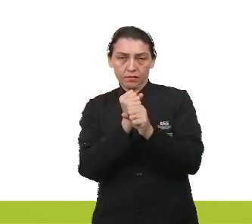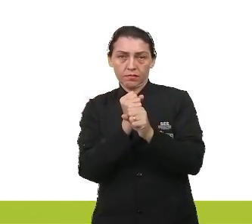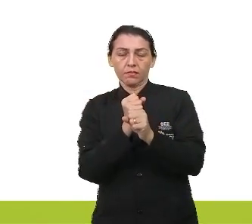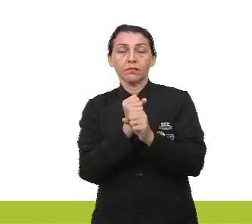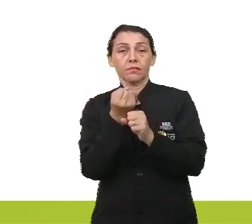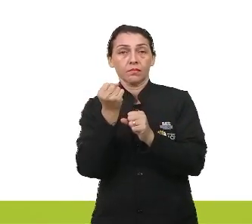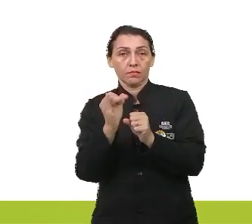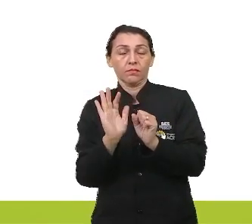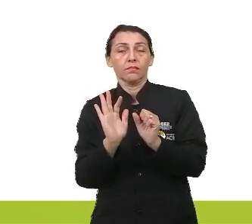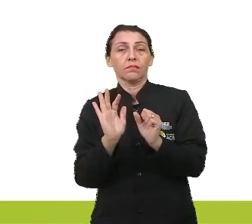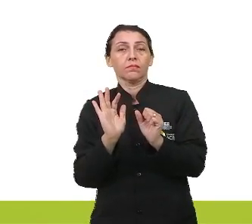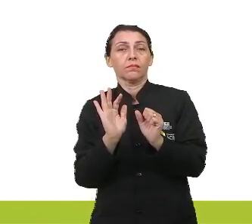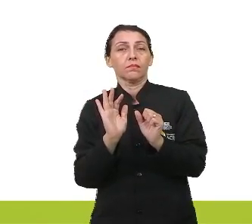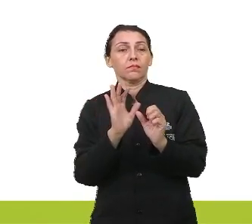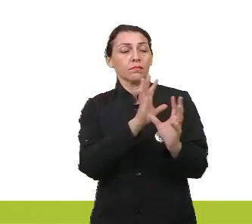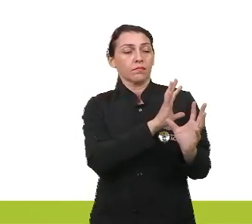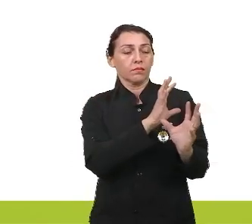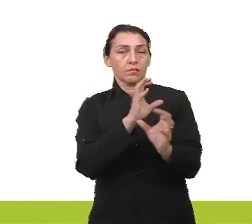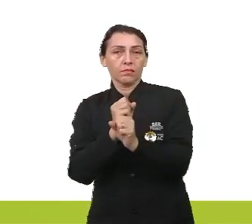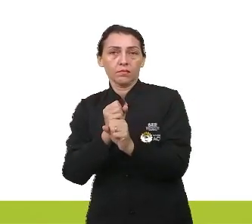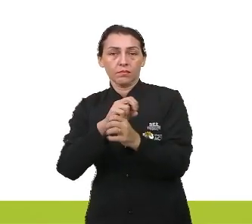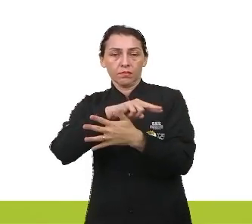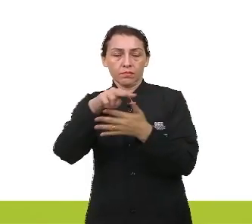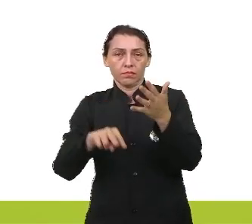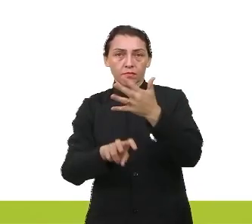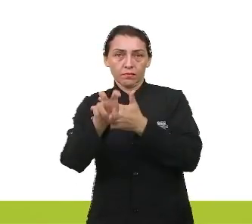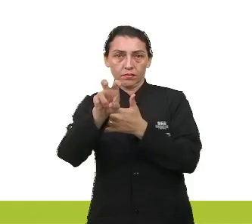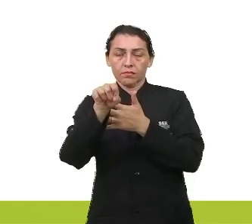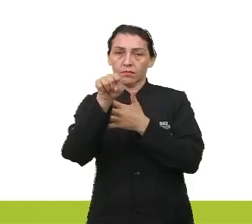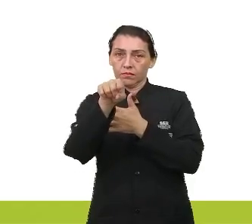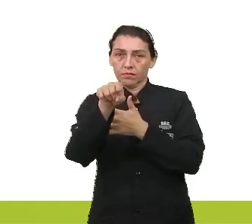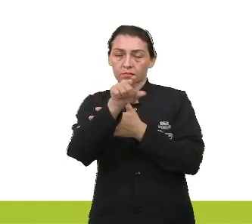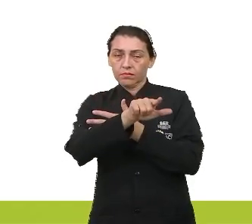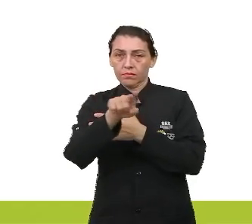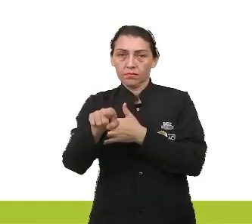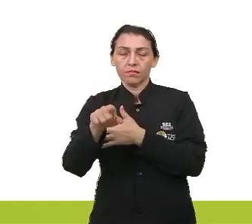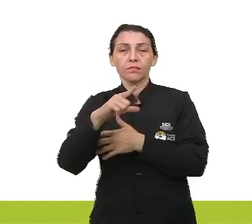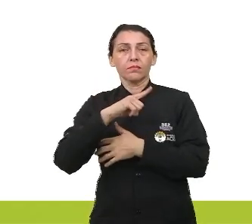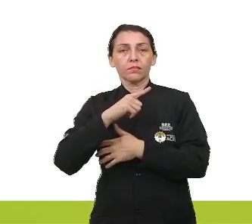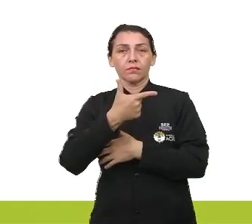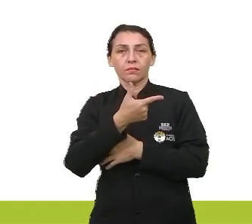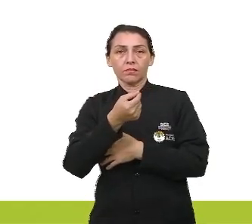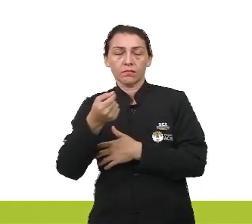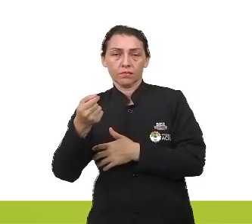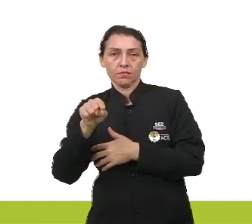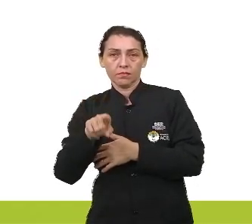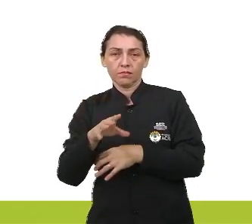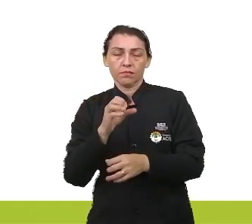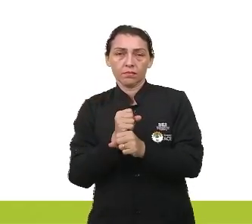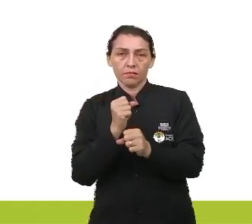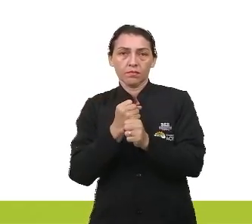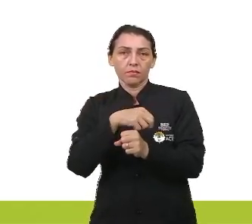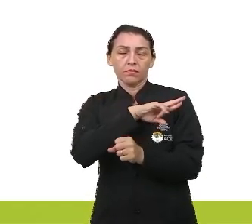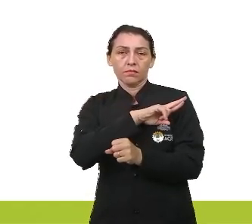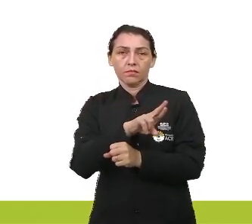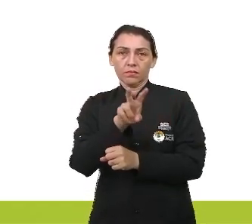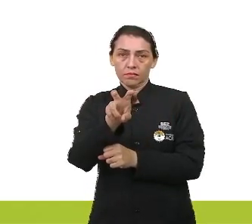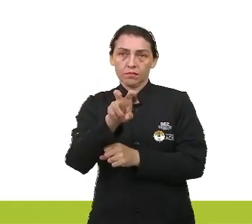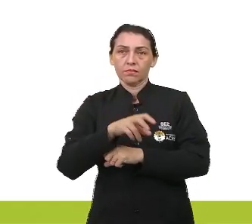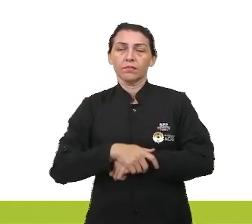você fechar esses 5 elementos, vocês terão 200 pontos na competência